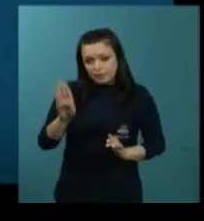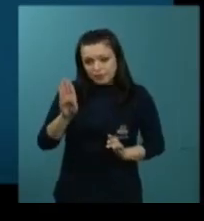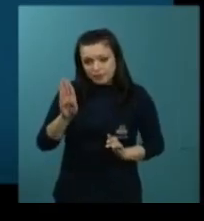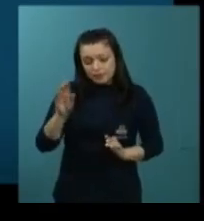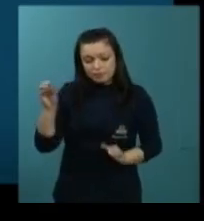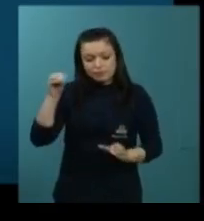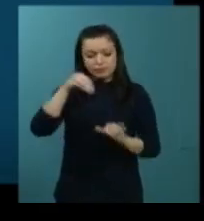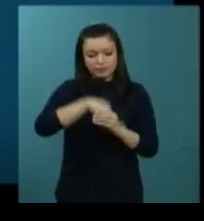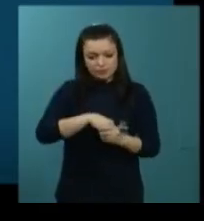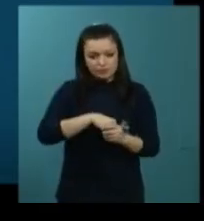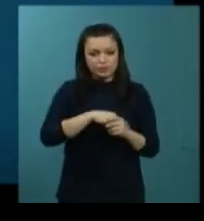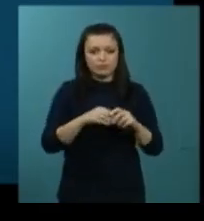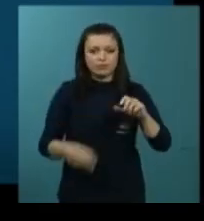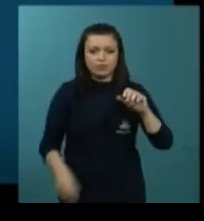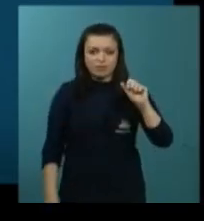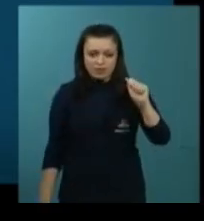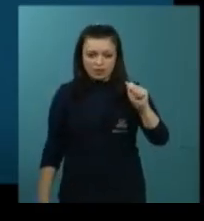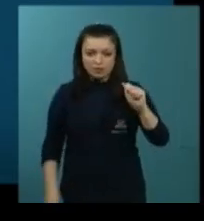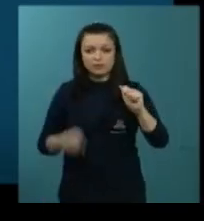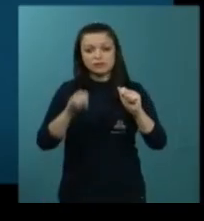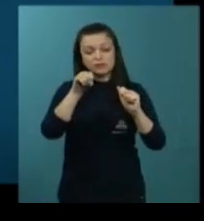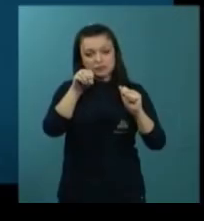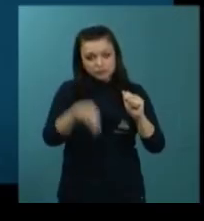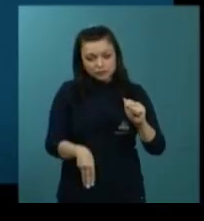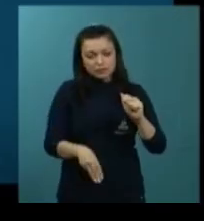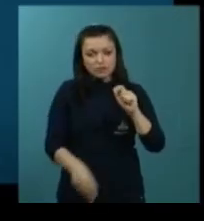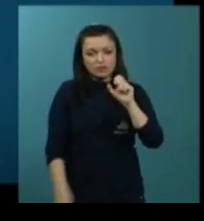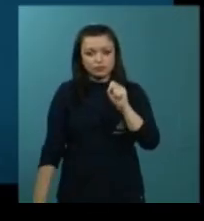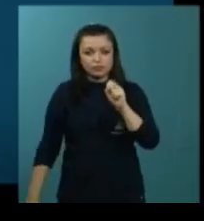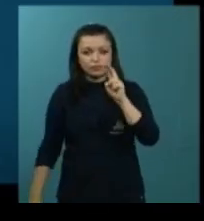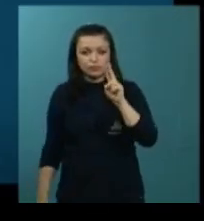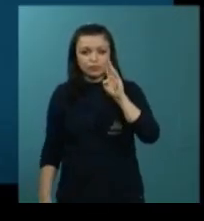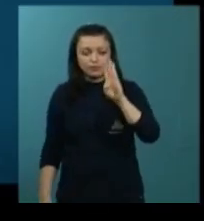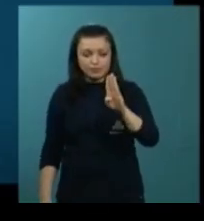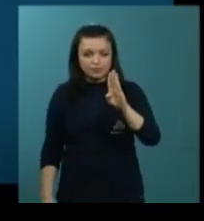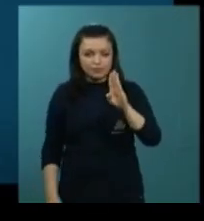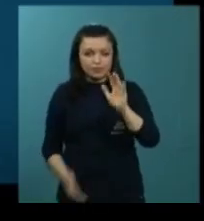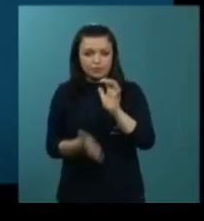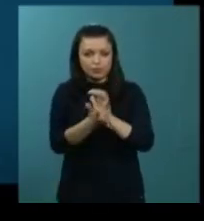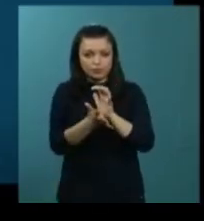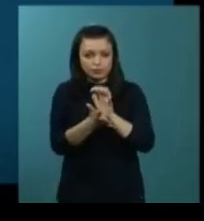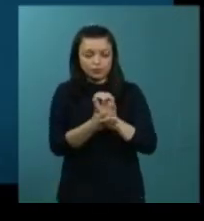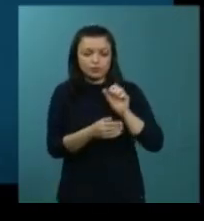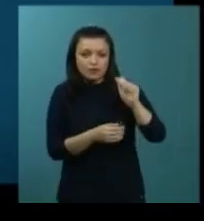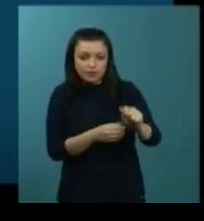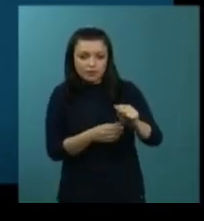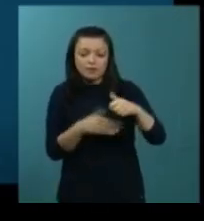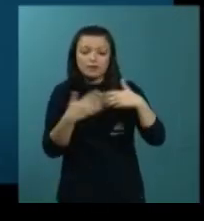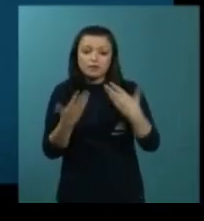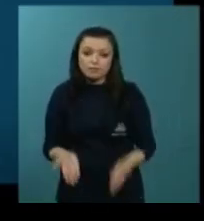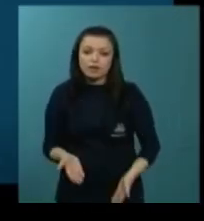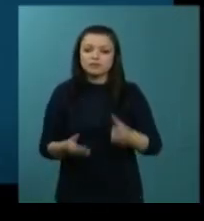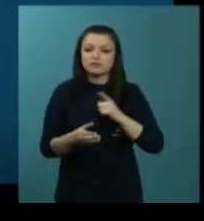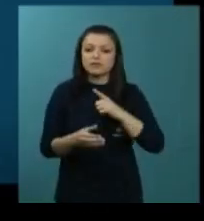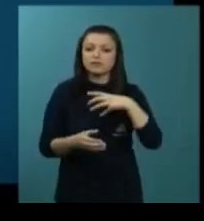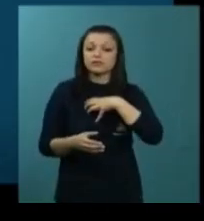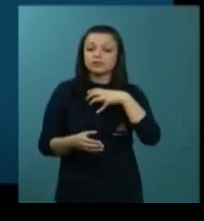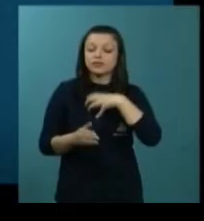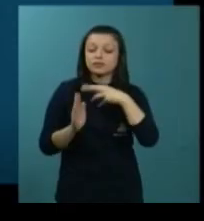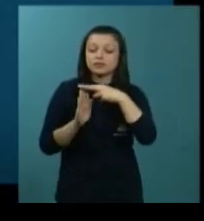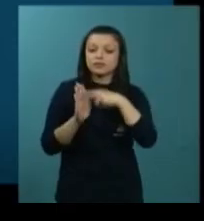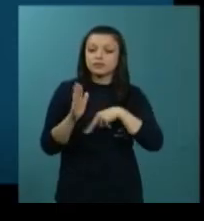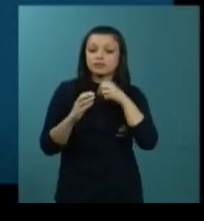A, está contido no A, é um subconjunto do A que tem uma característica.